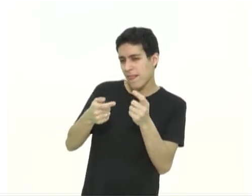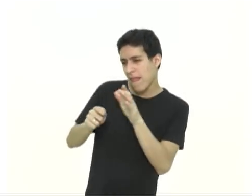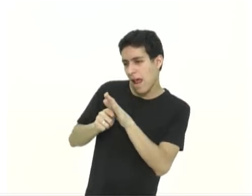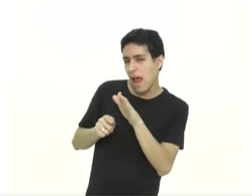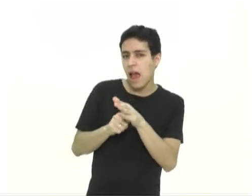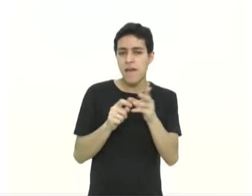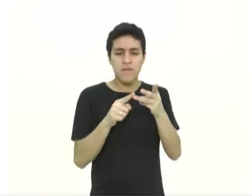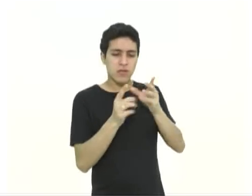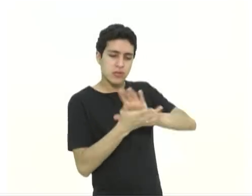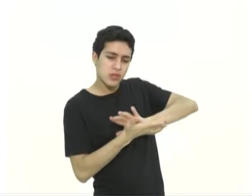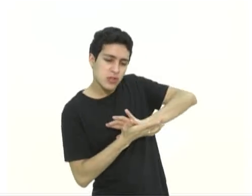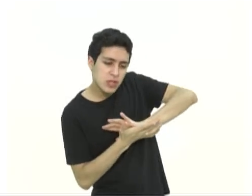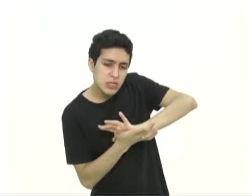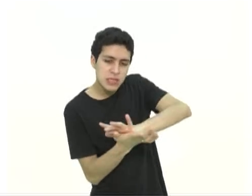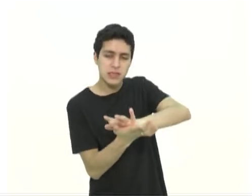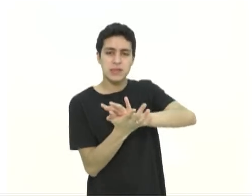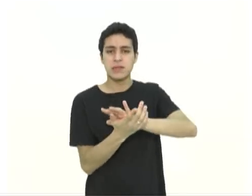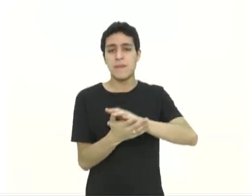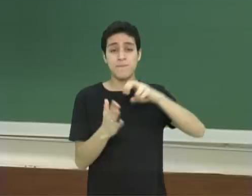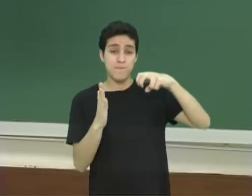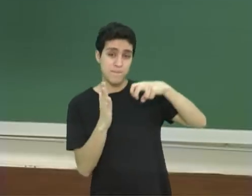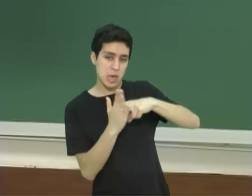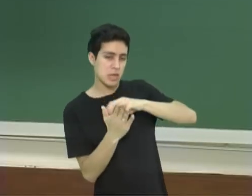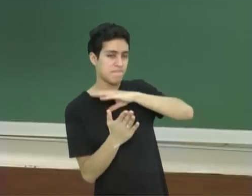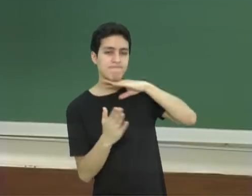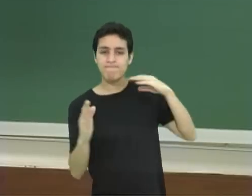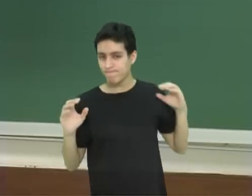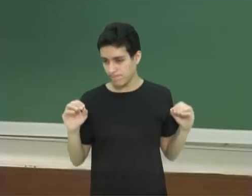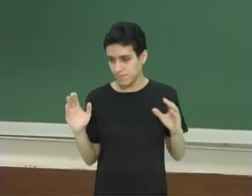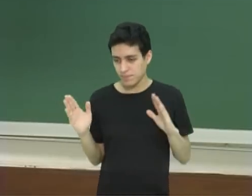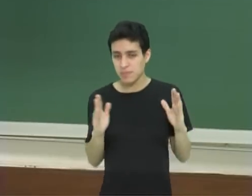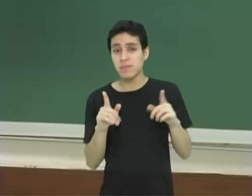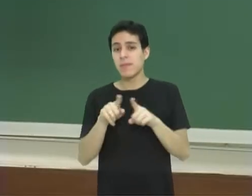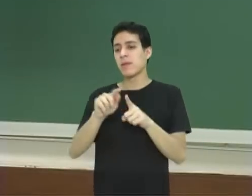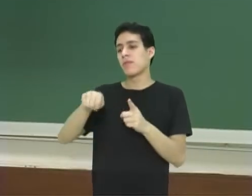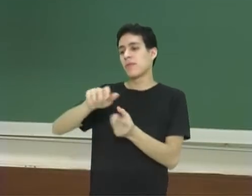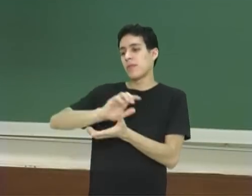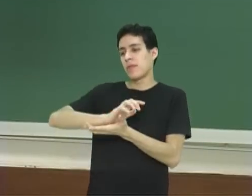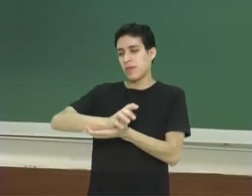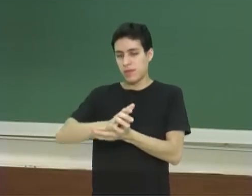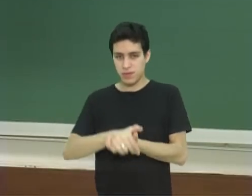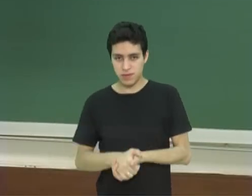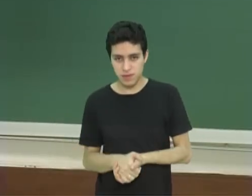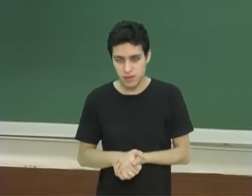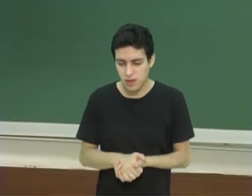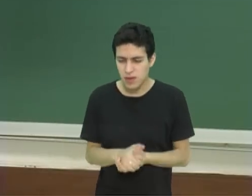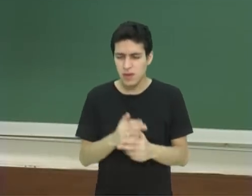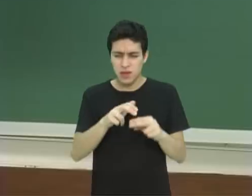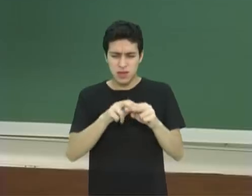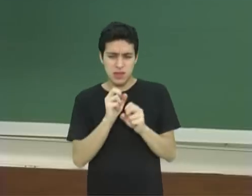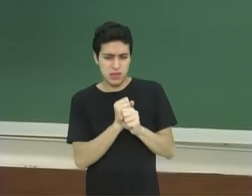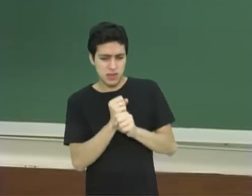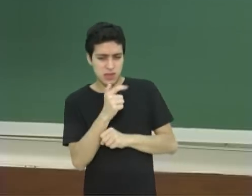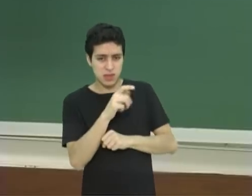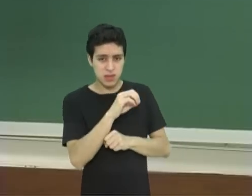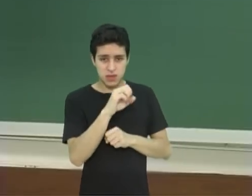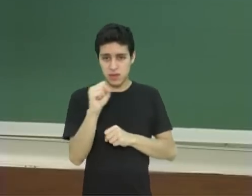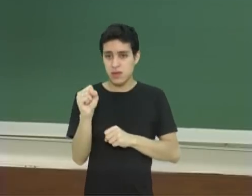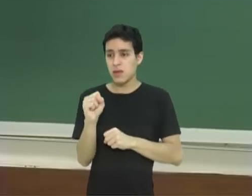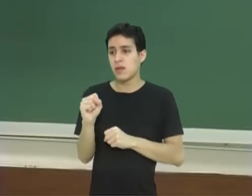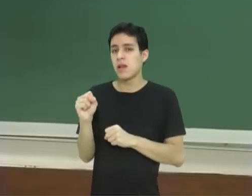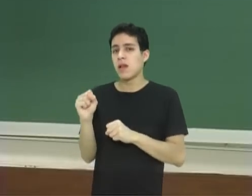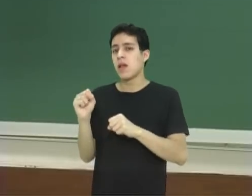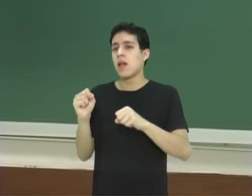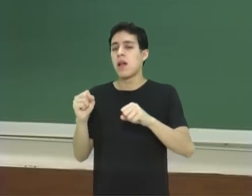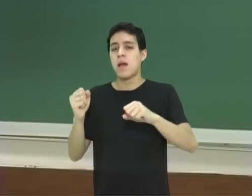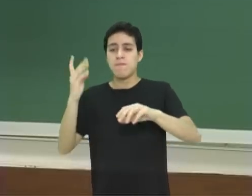Vou fazer uma ressalva aqui na discriminação, né? Porque a partir da crise aí do 2008, a imigração na